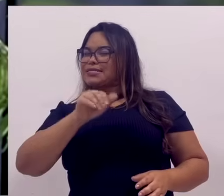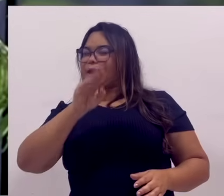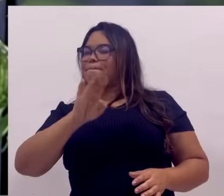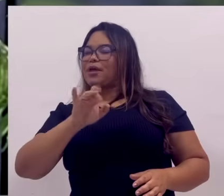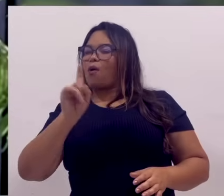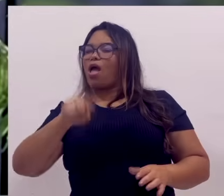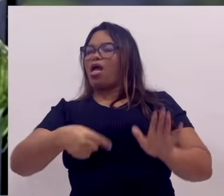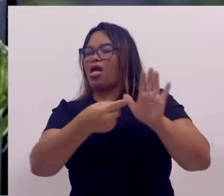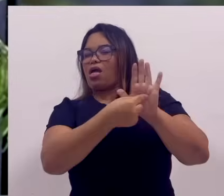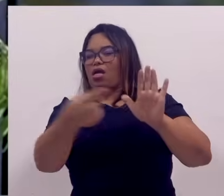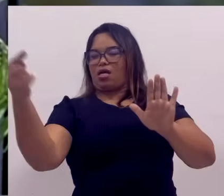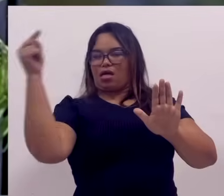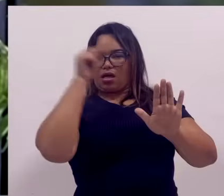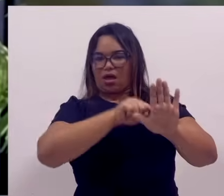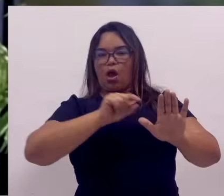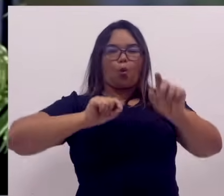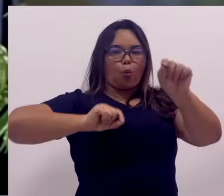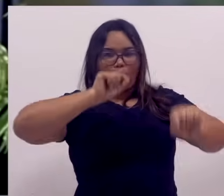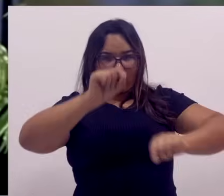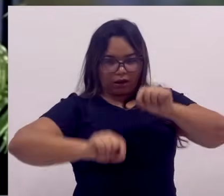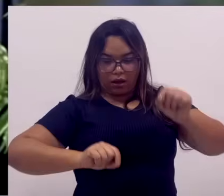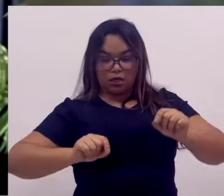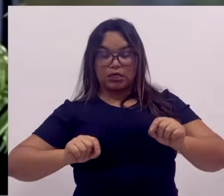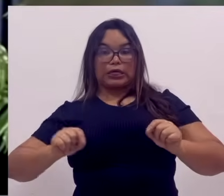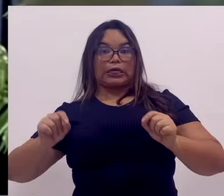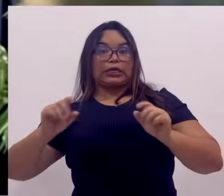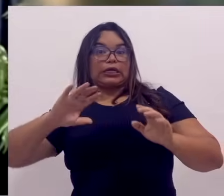sua essência.